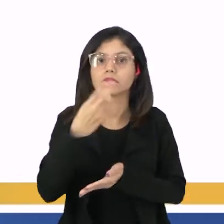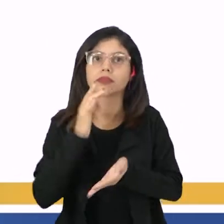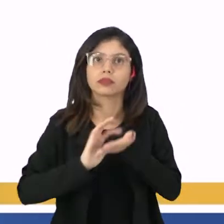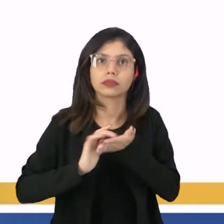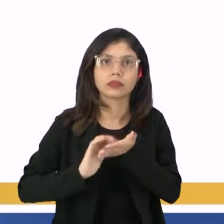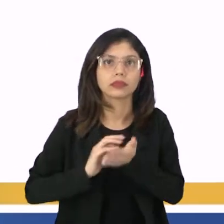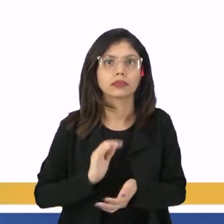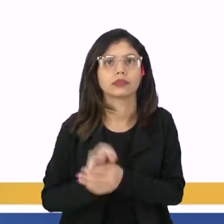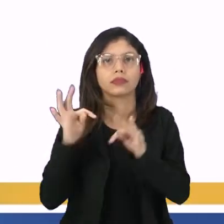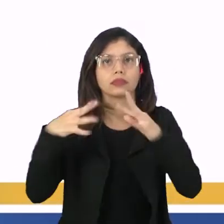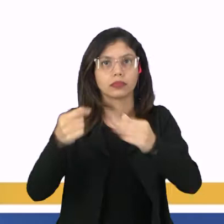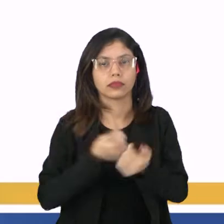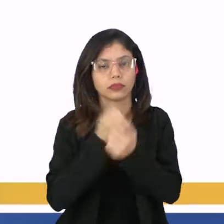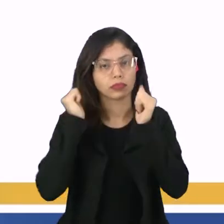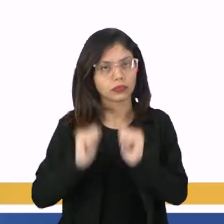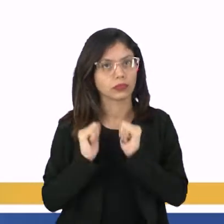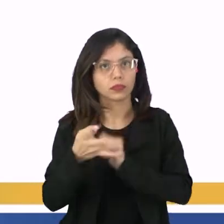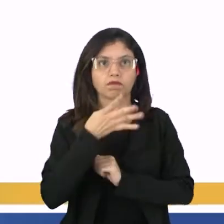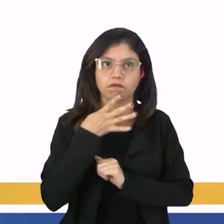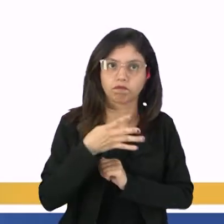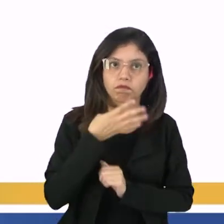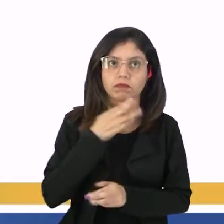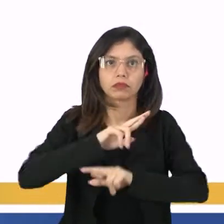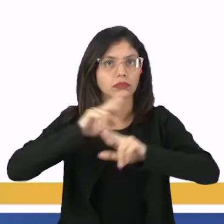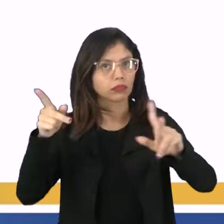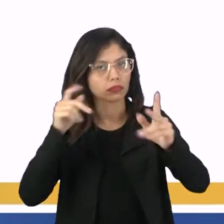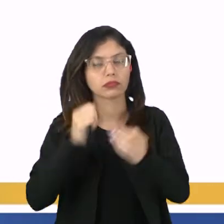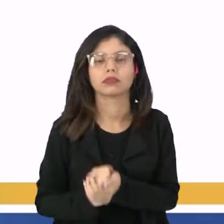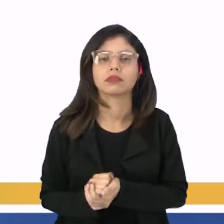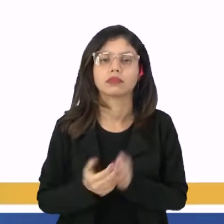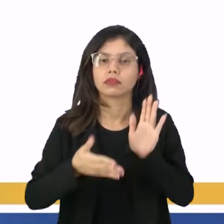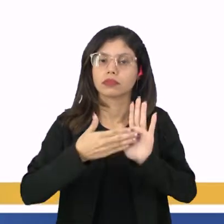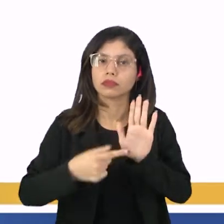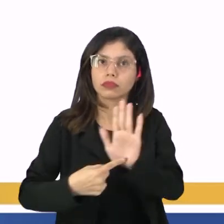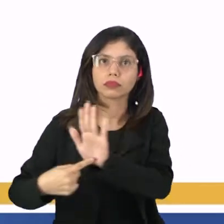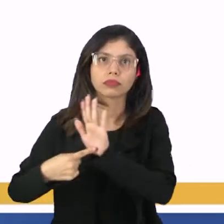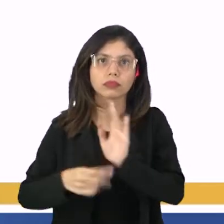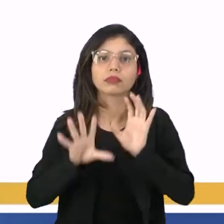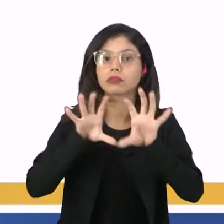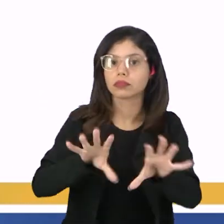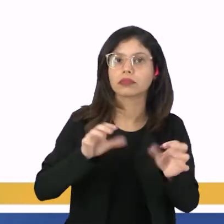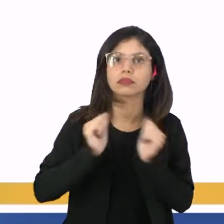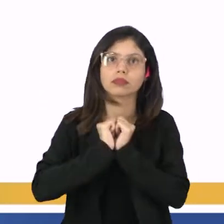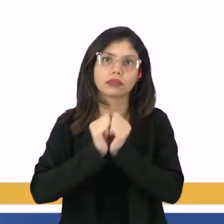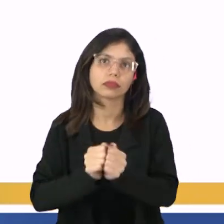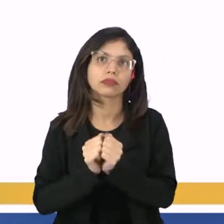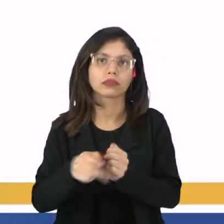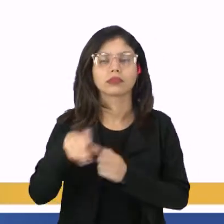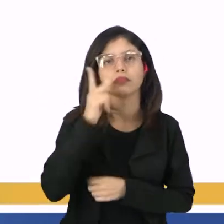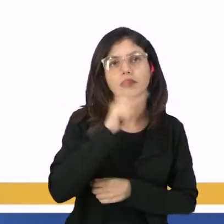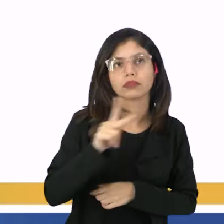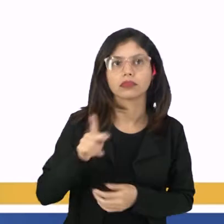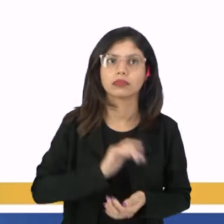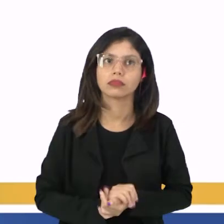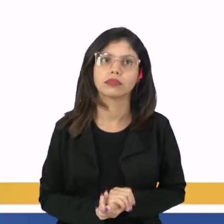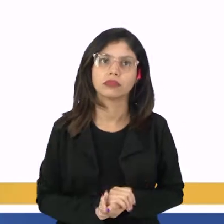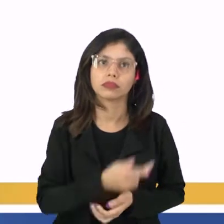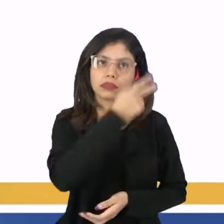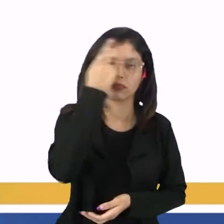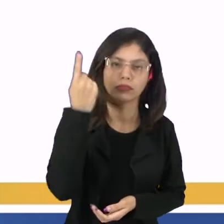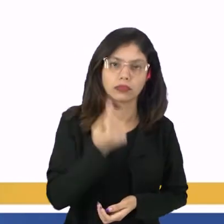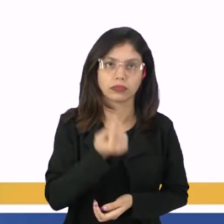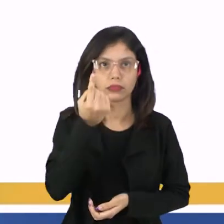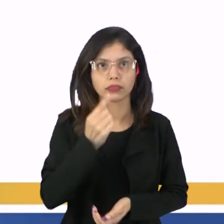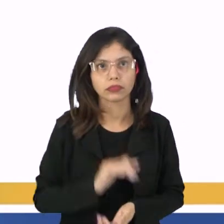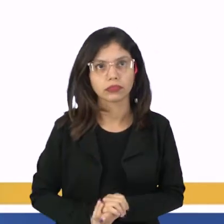digital, para que todos possam conhecer as diferentes propostas da classe e, assim, junto com o professor, eleger uma